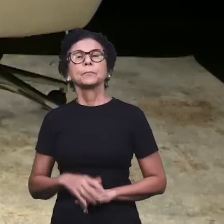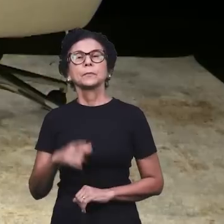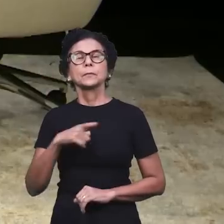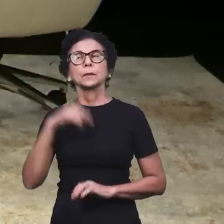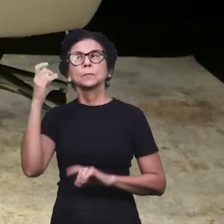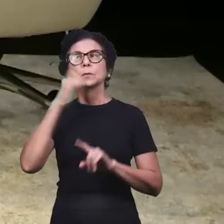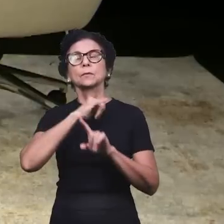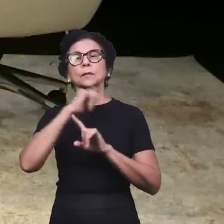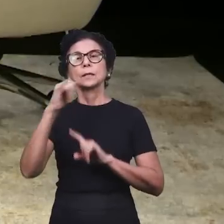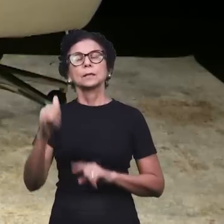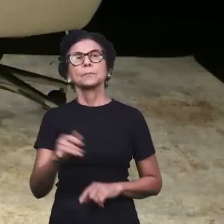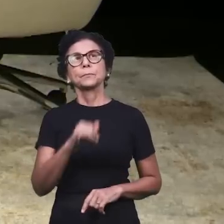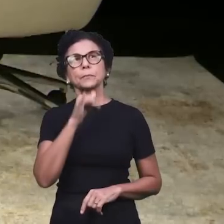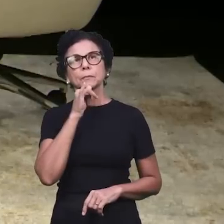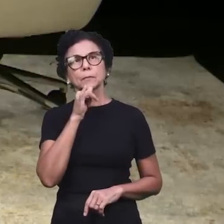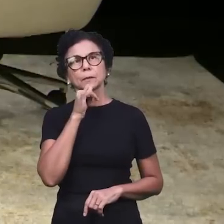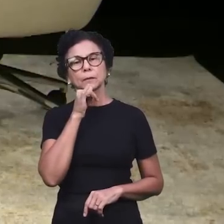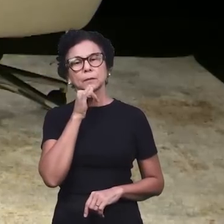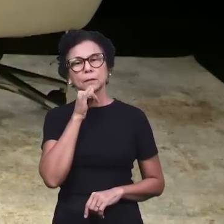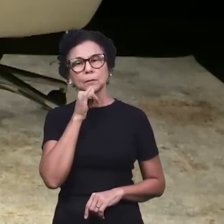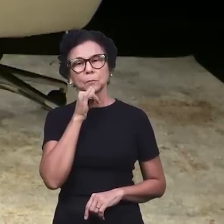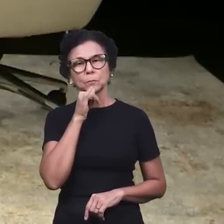foi para o Brasil.